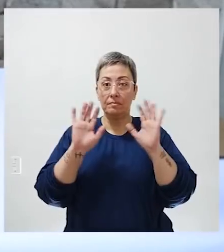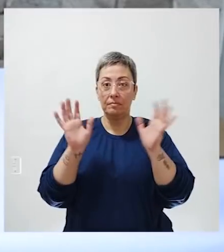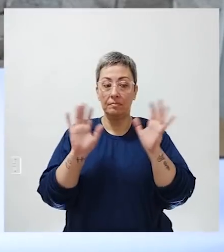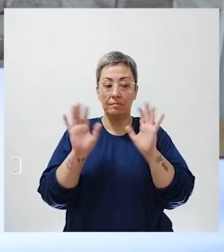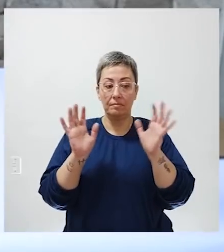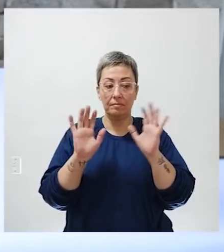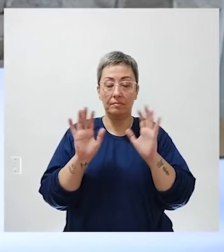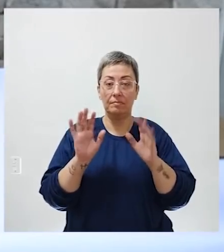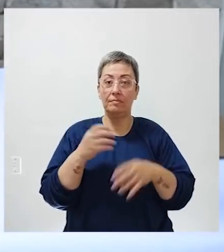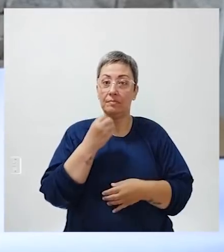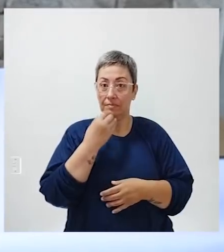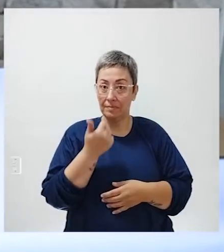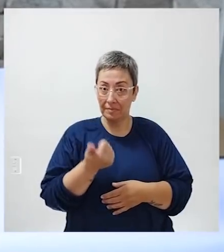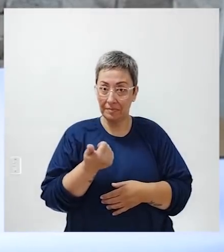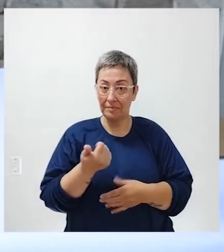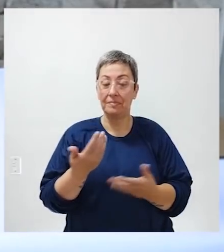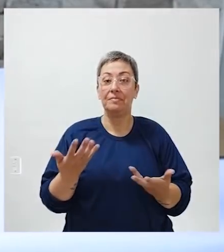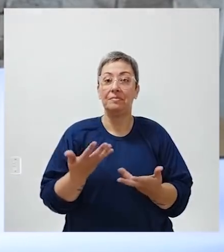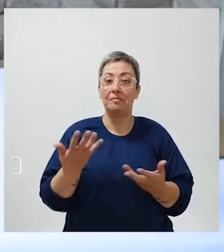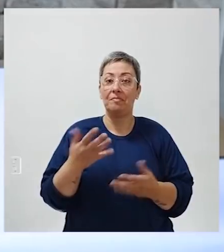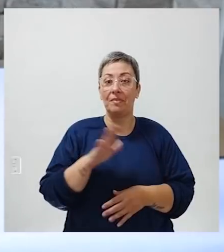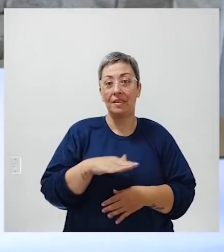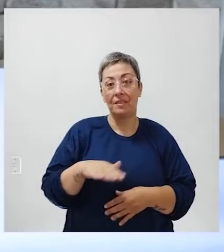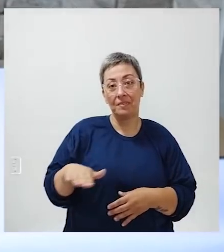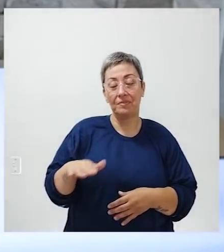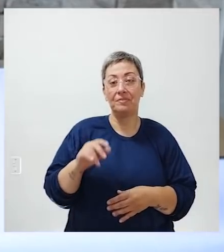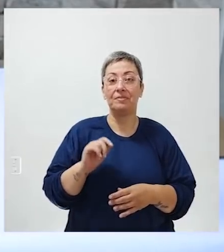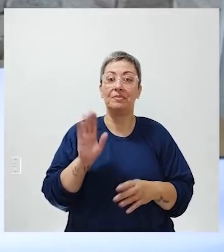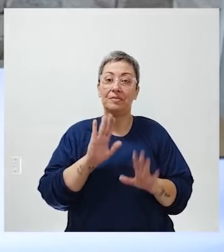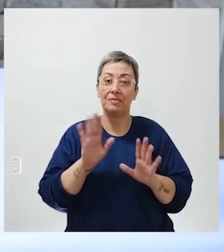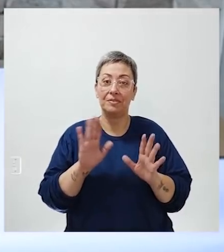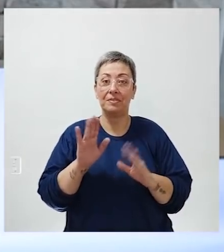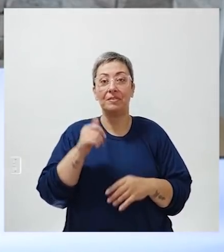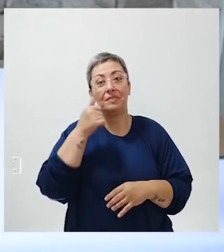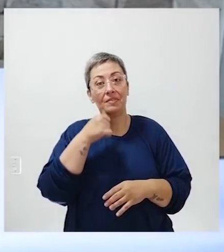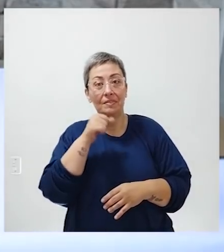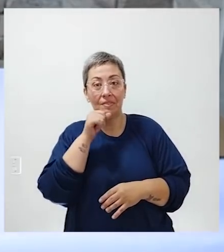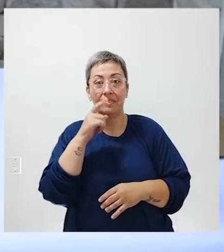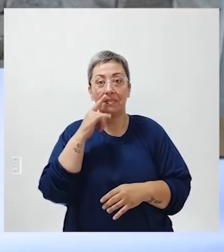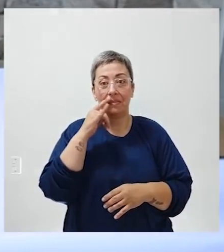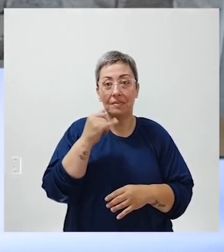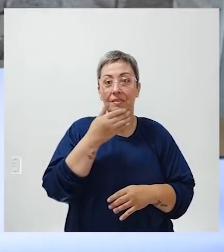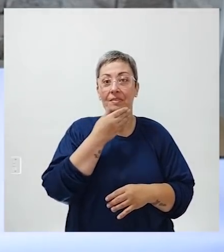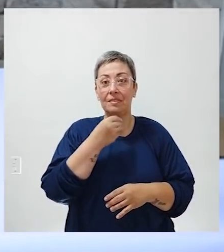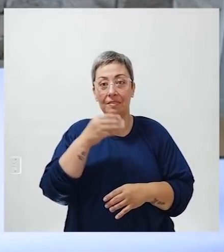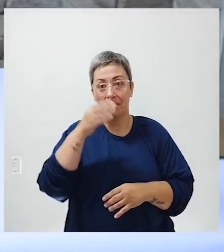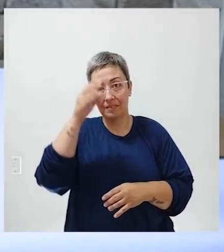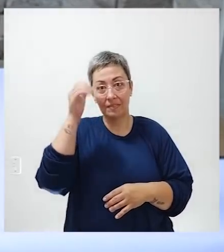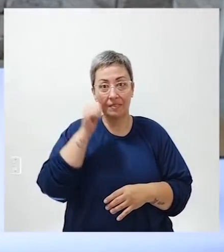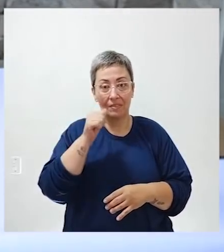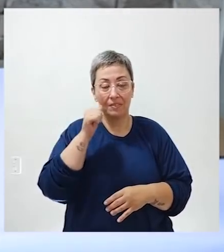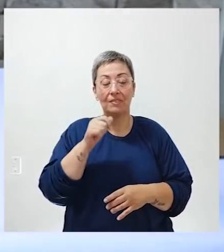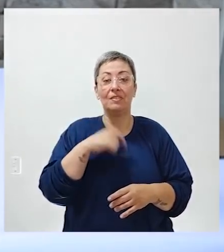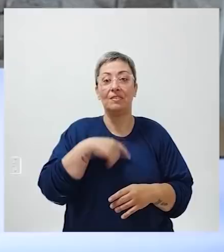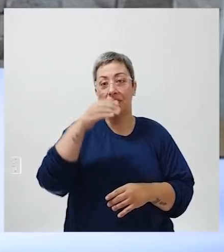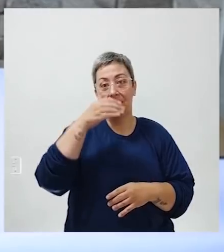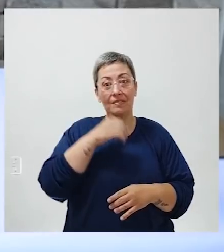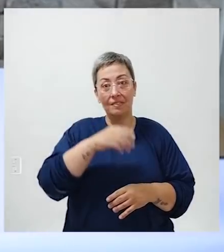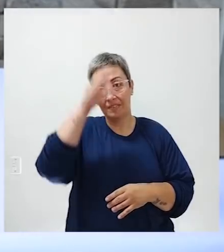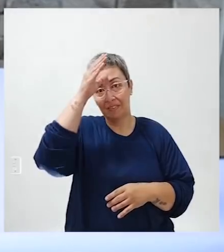Oiê, tudo bem com vocês? Olá, crianças, olá, papais, mamães, vovó, titias, olá,